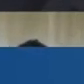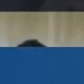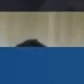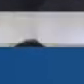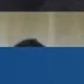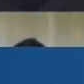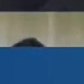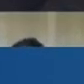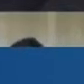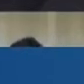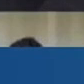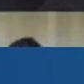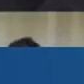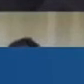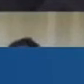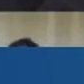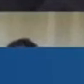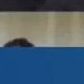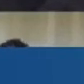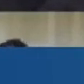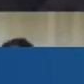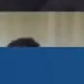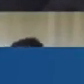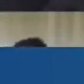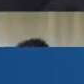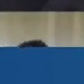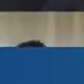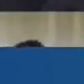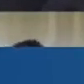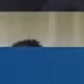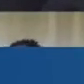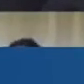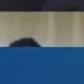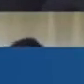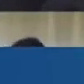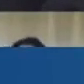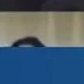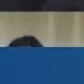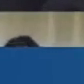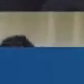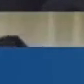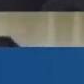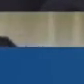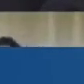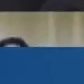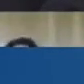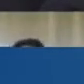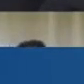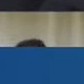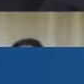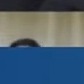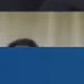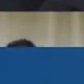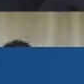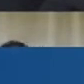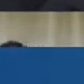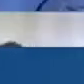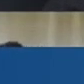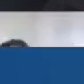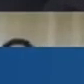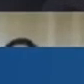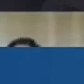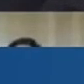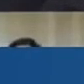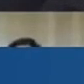outros aspectos que constam dessa colaboração, dessa delação e derivado